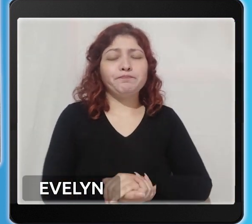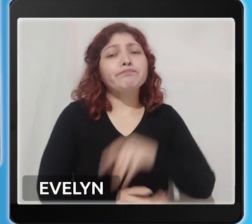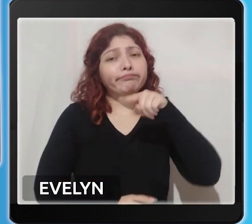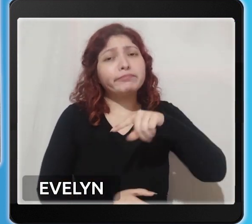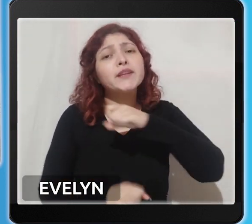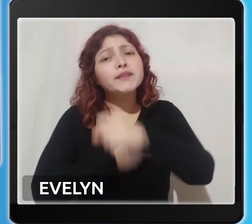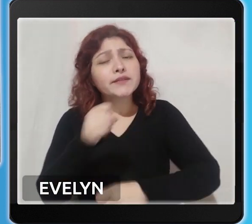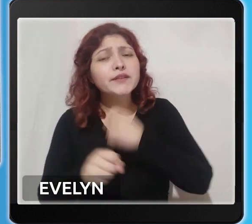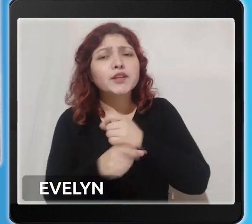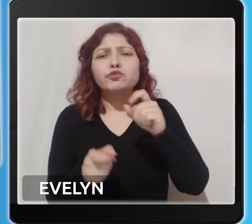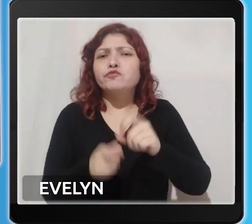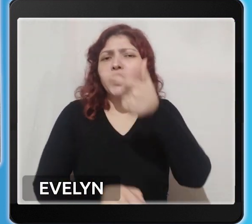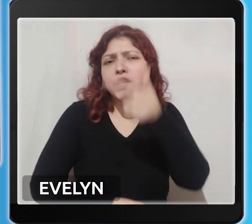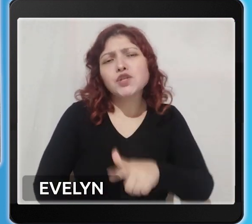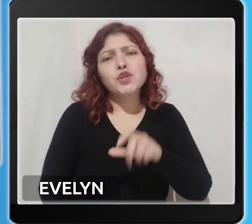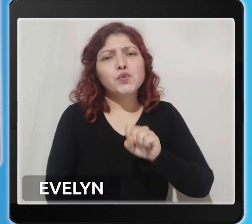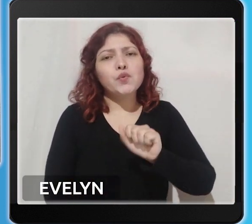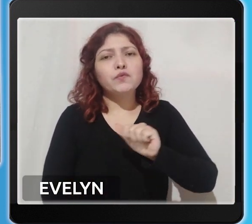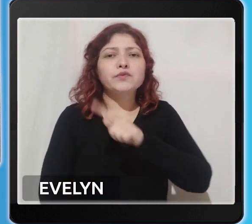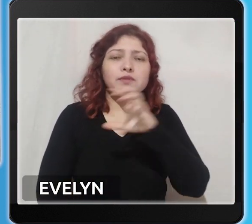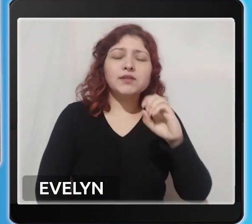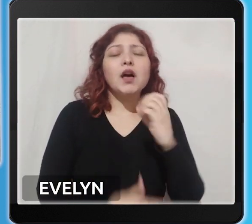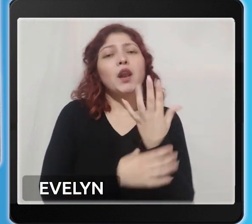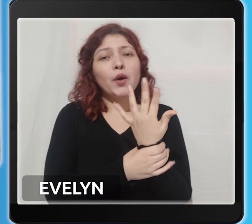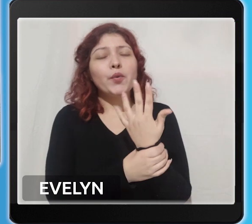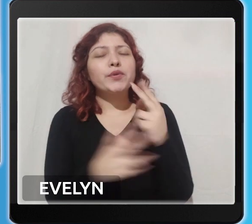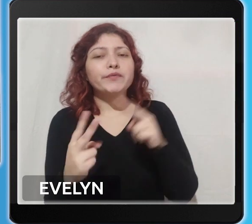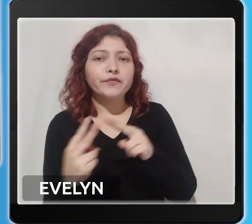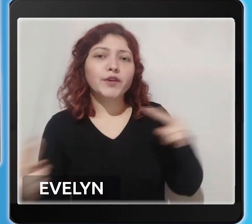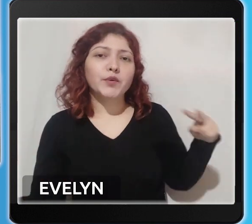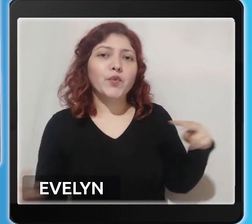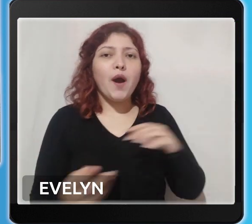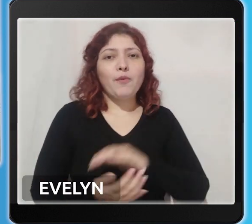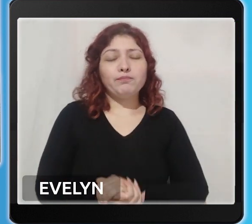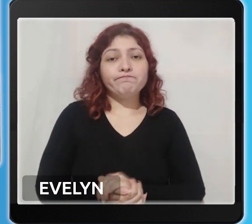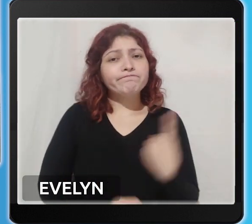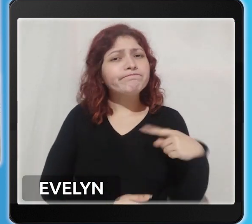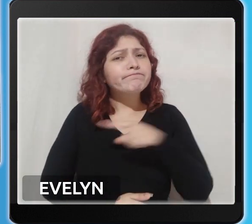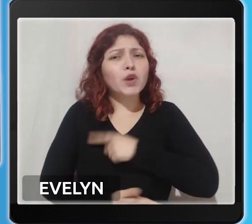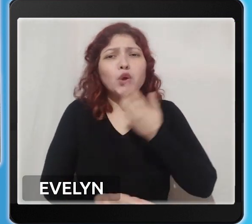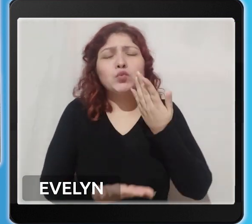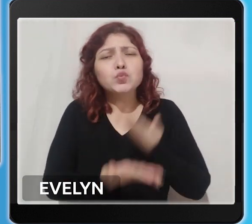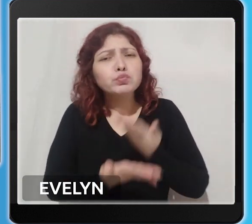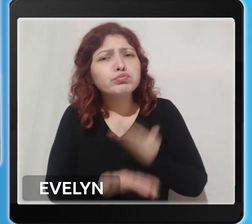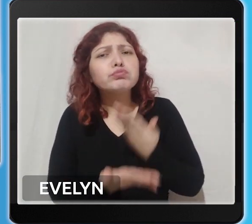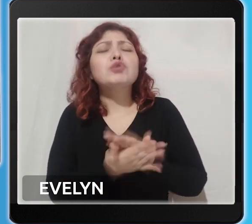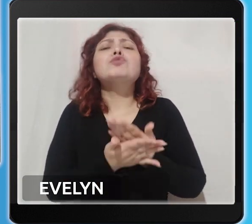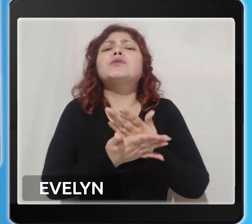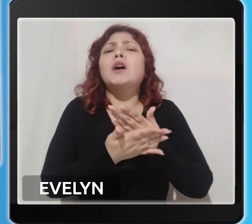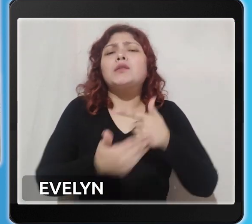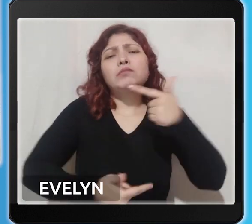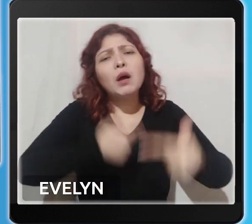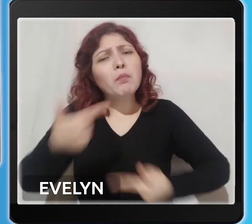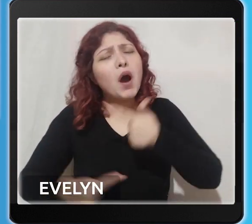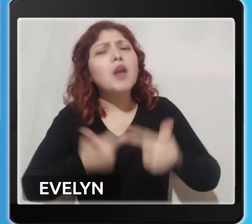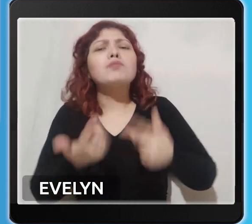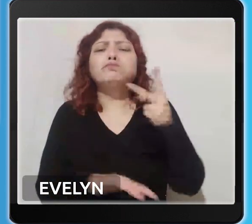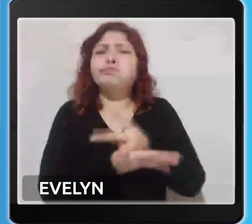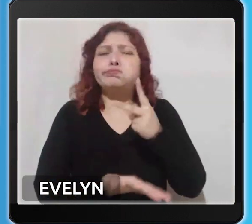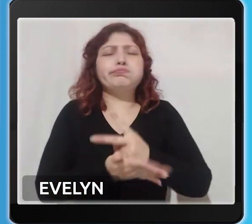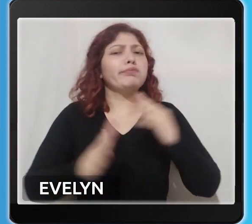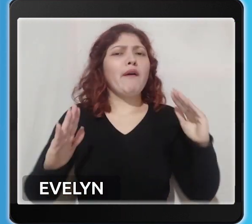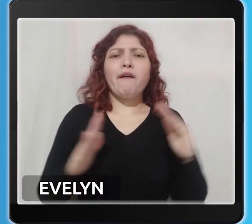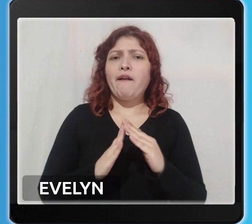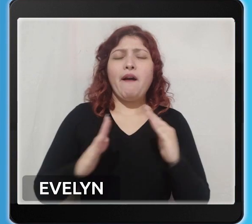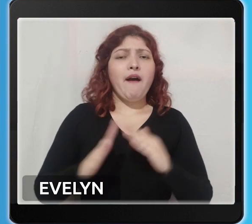atividades presenciais suspensas. E o Salão URGS desse ano, de novo, será realizado no formato virtual.